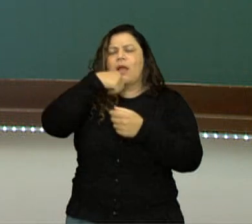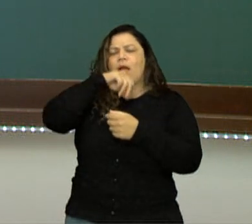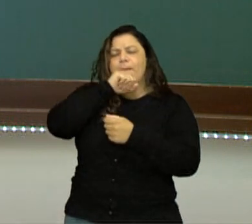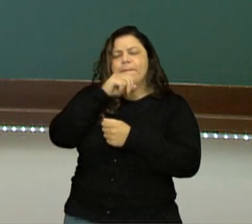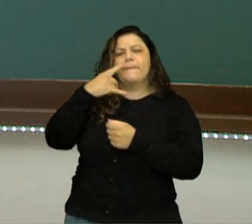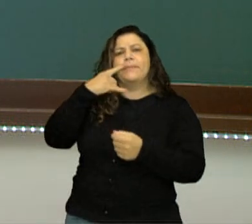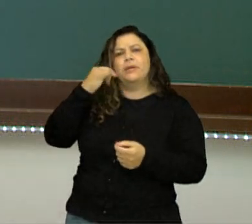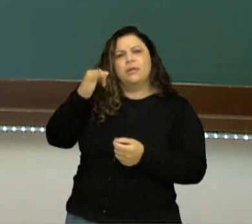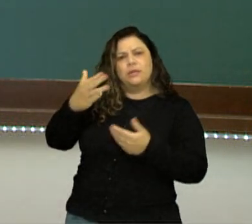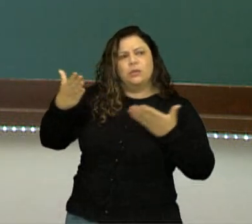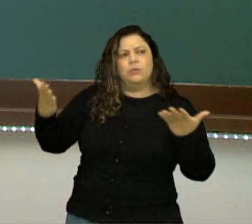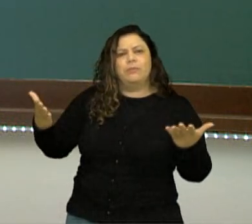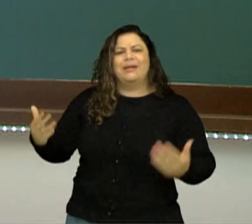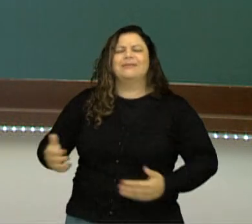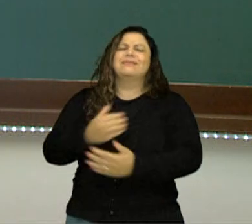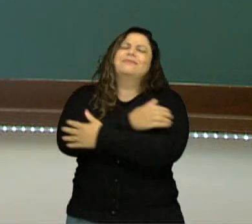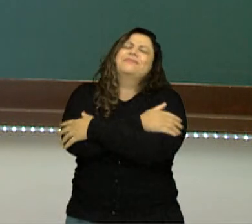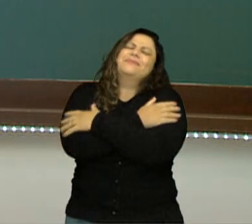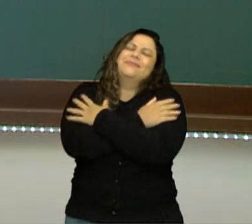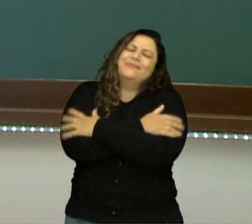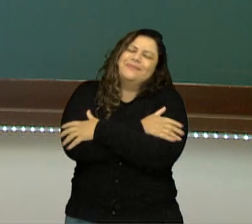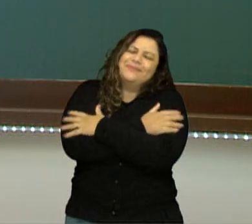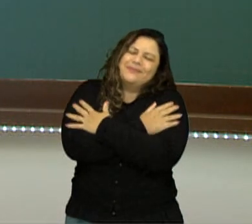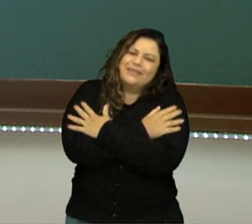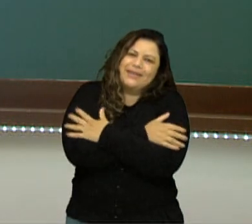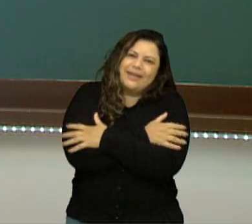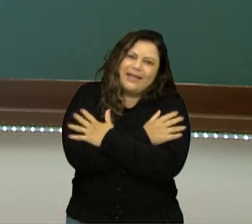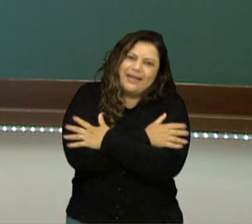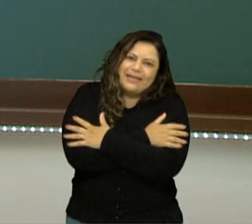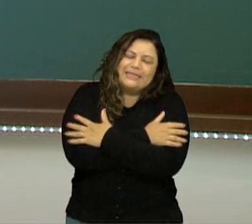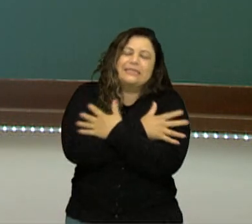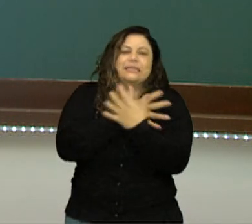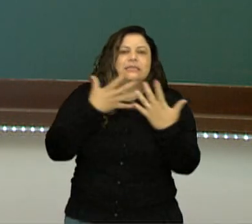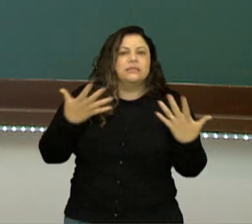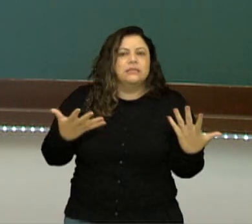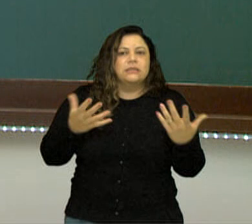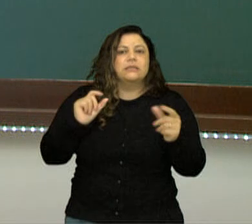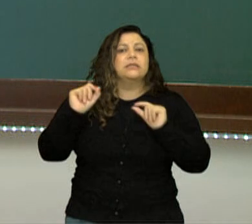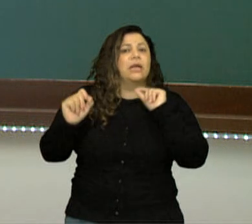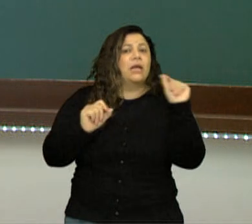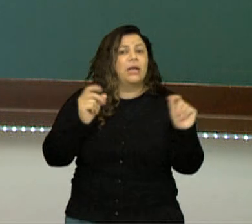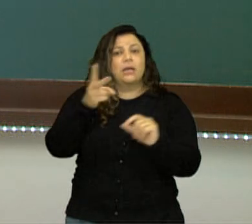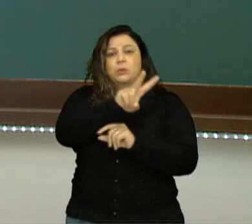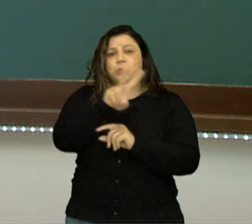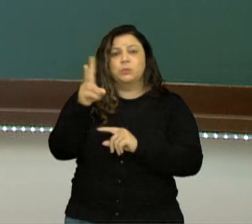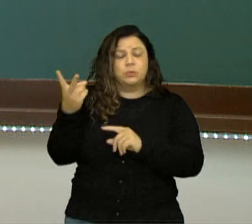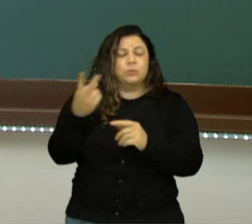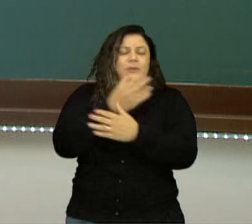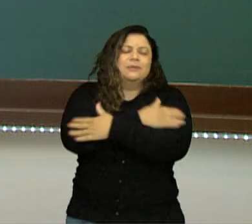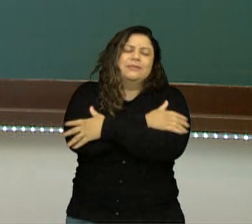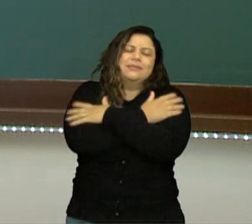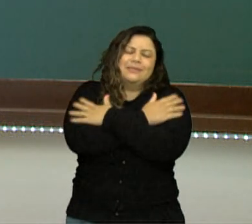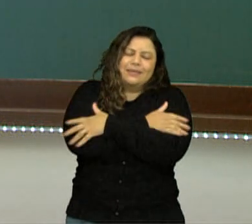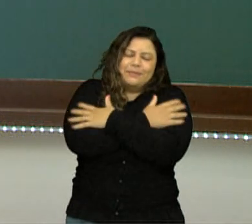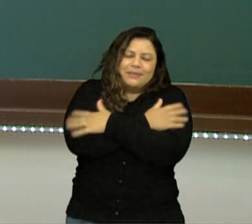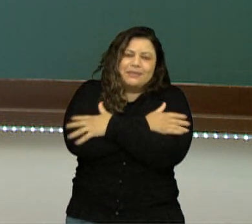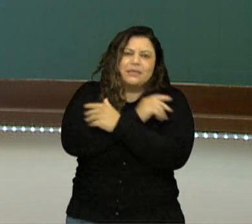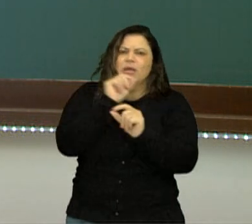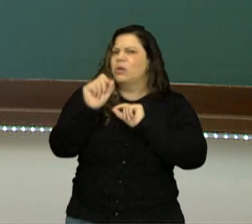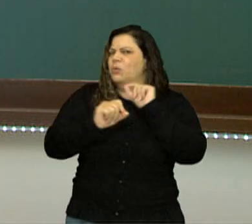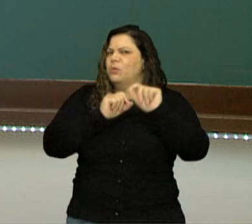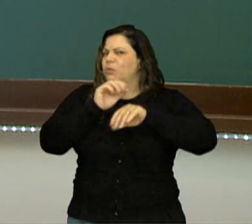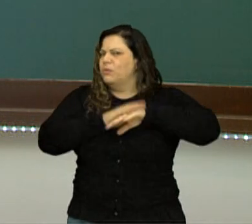pai vai lá e abraça. Então os dois abraçaram-se, não é? Quem que fez a